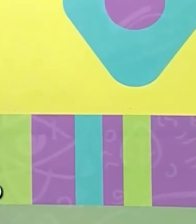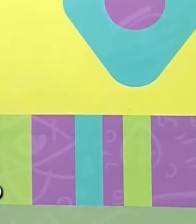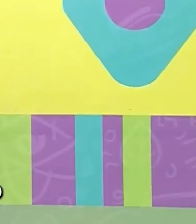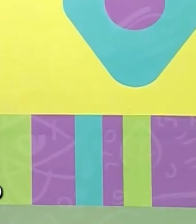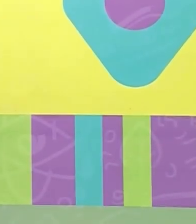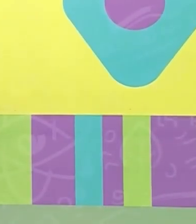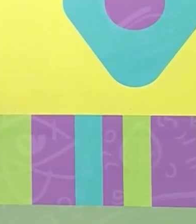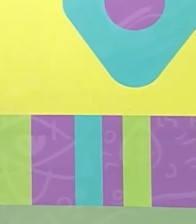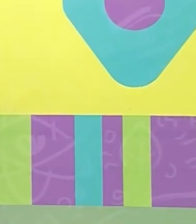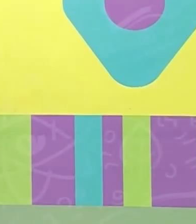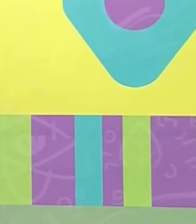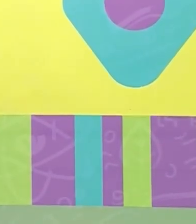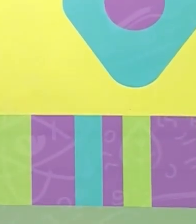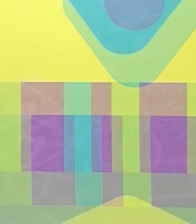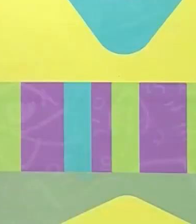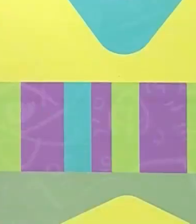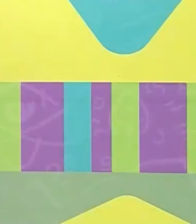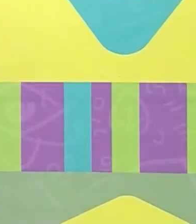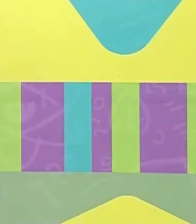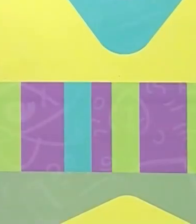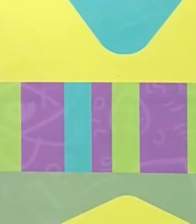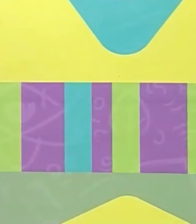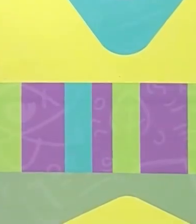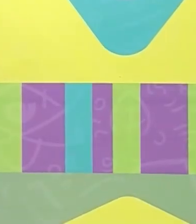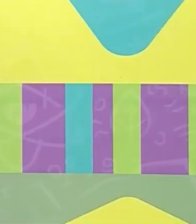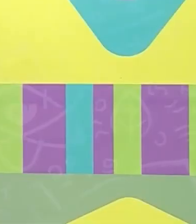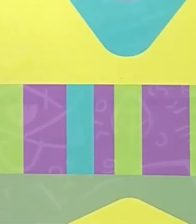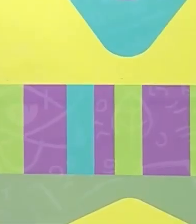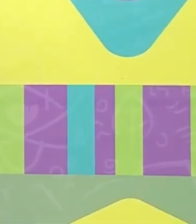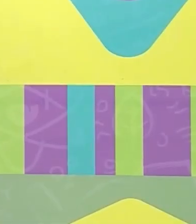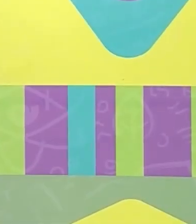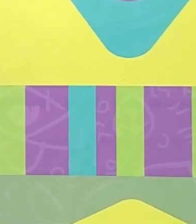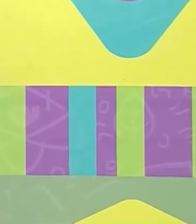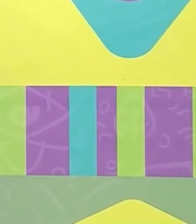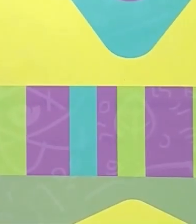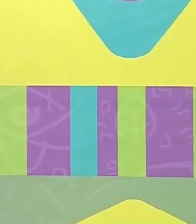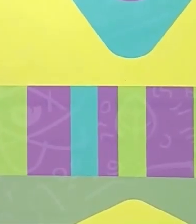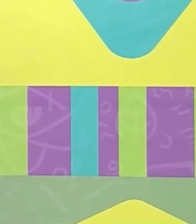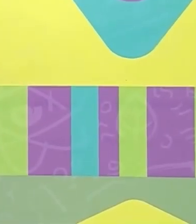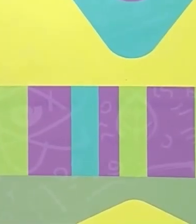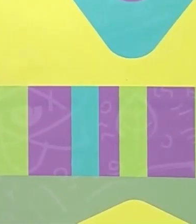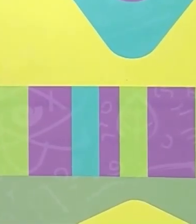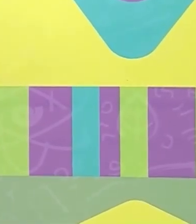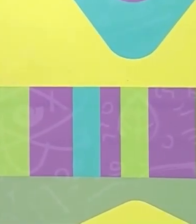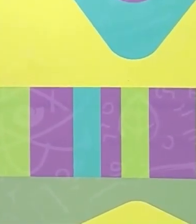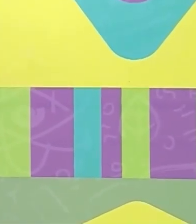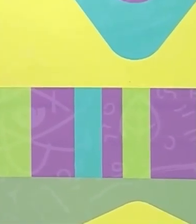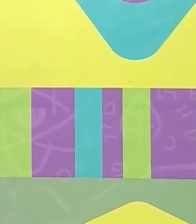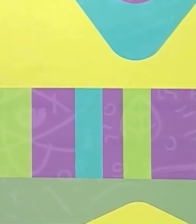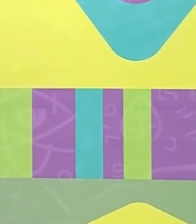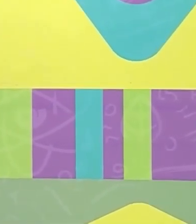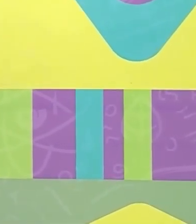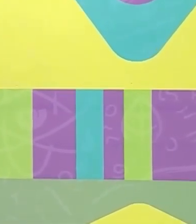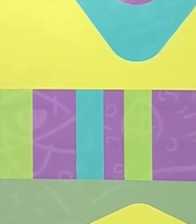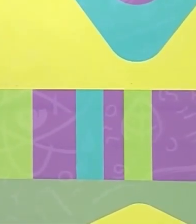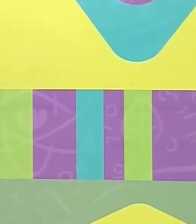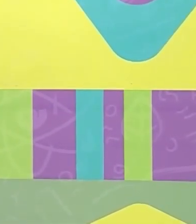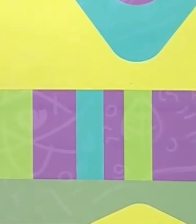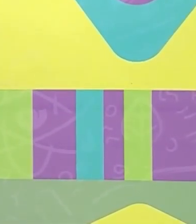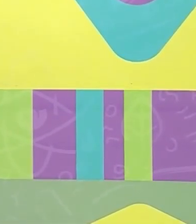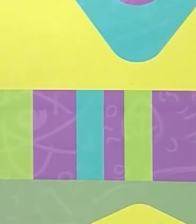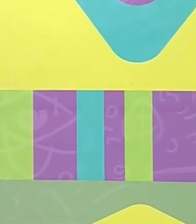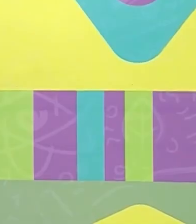fazer malabarismo com 3. A gente vai começar da seguinte maneira. Se você é destro, você